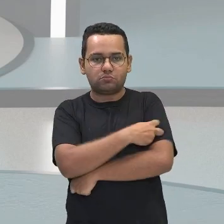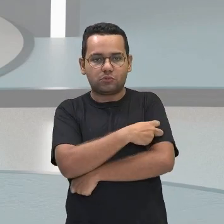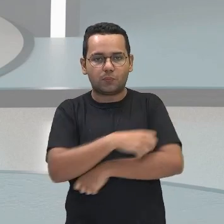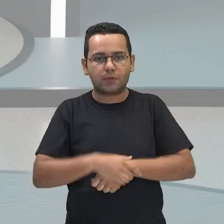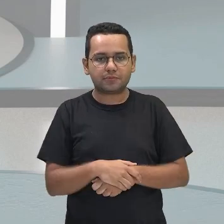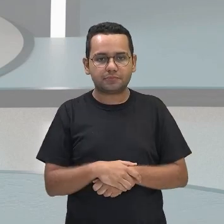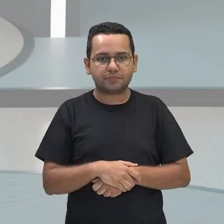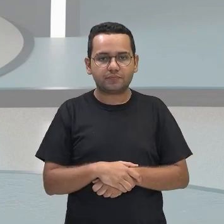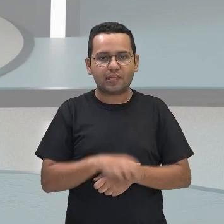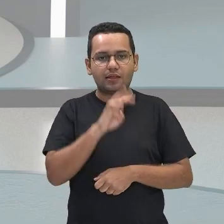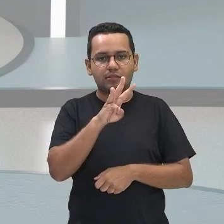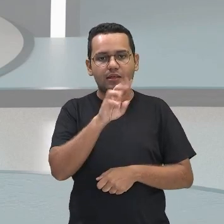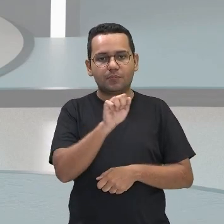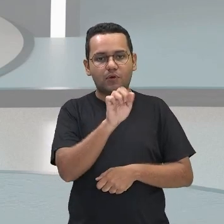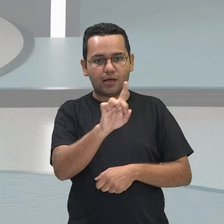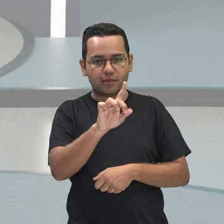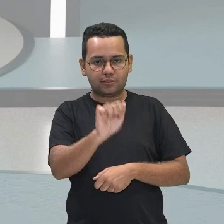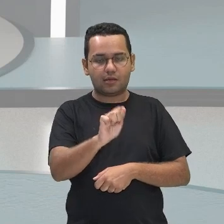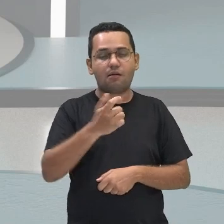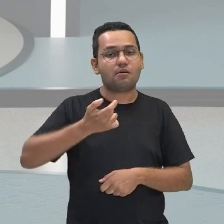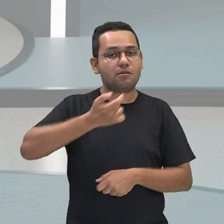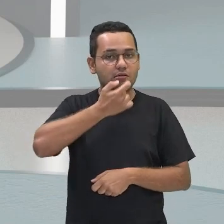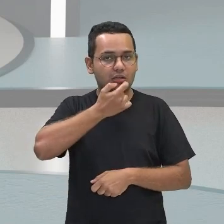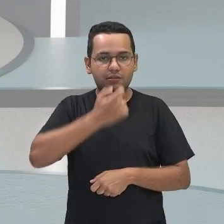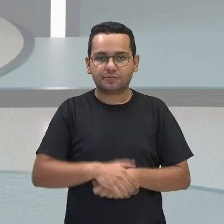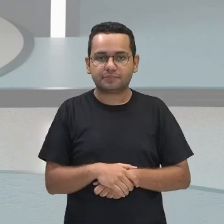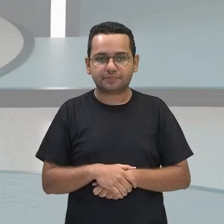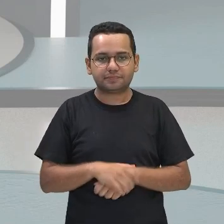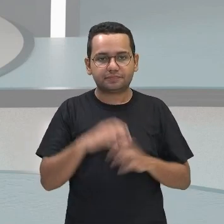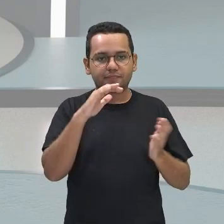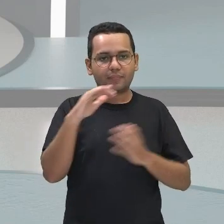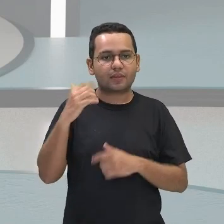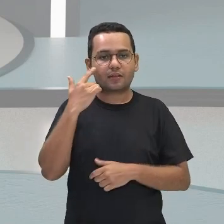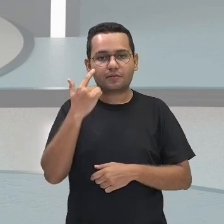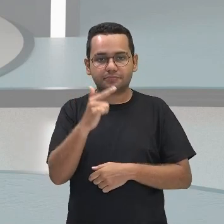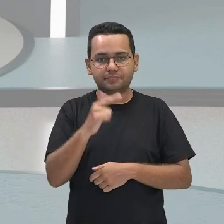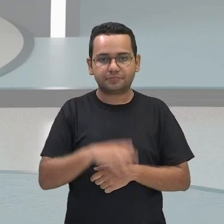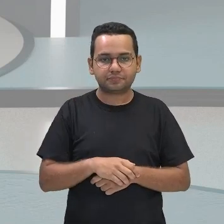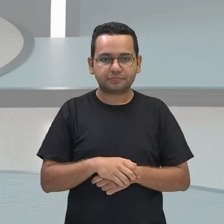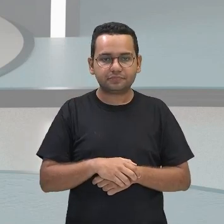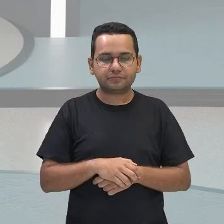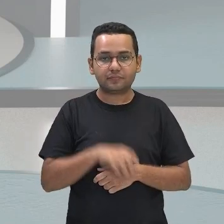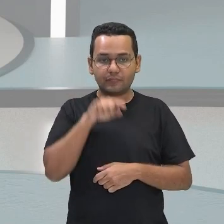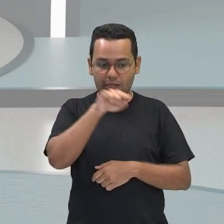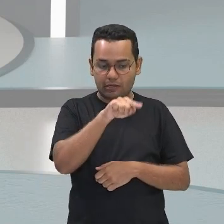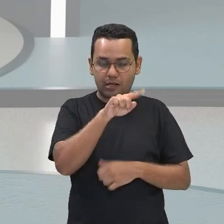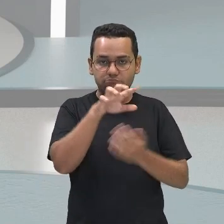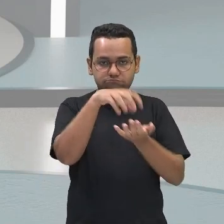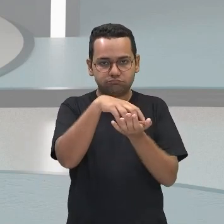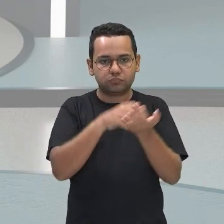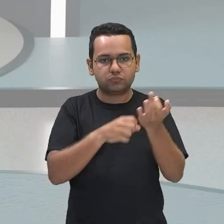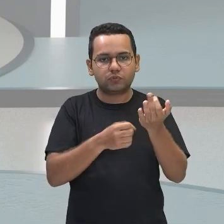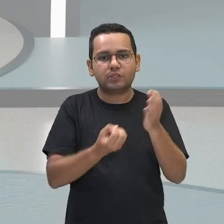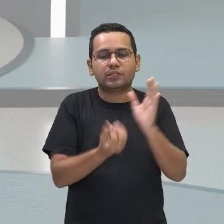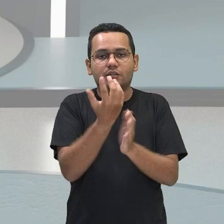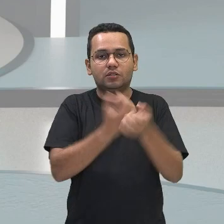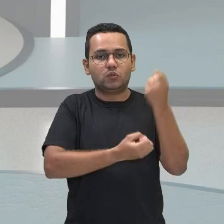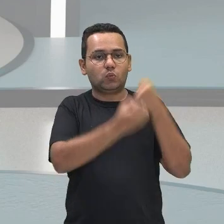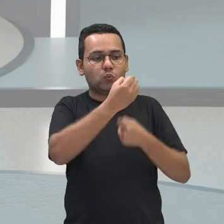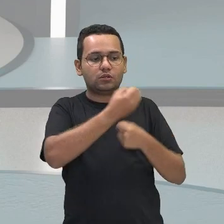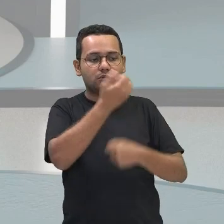agência para poder o quê? Vocês vão ver agora, tá aí, ó, né? Criada em 1999, é uma